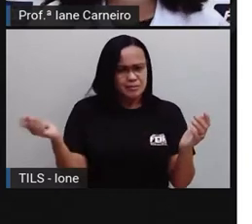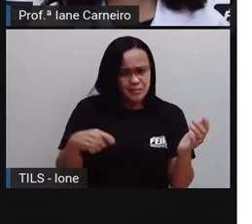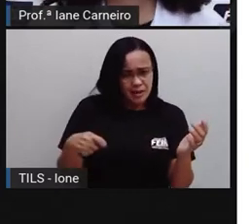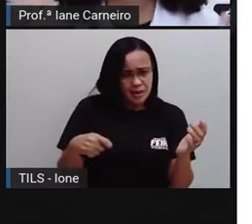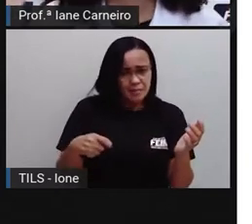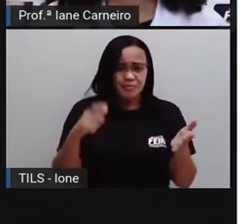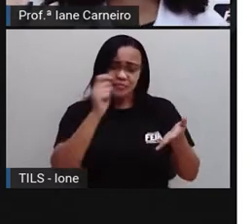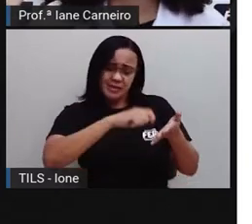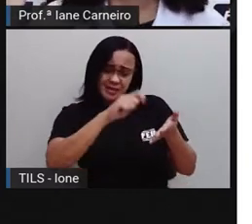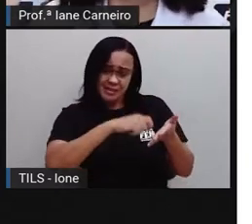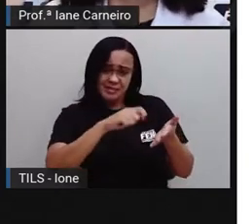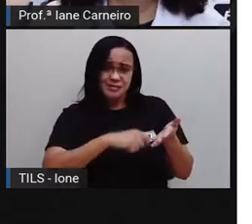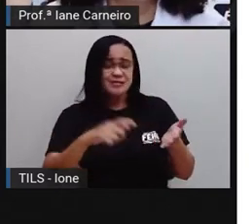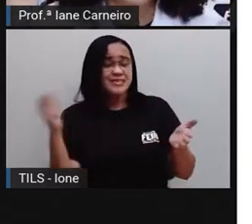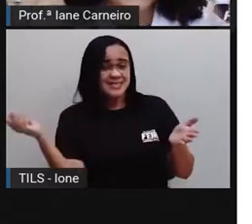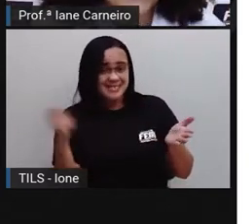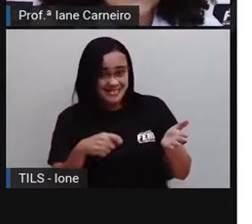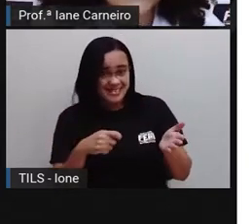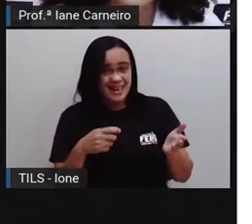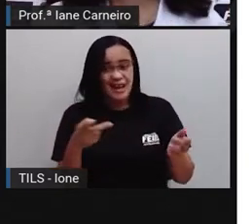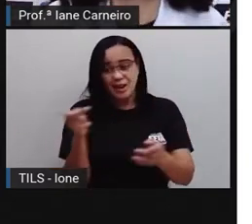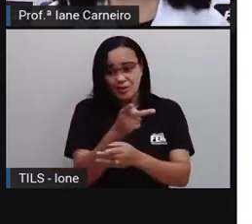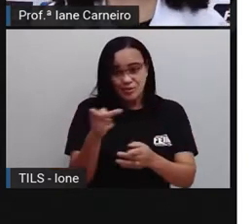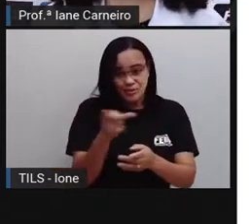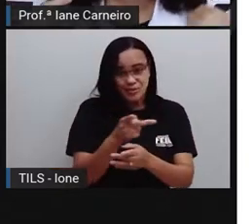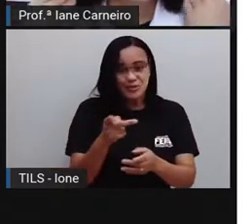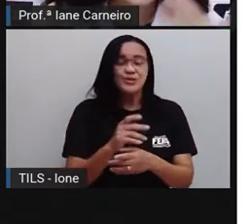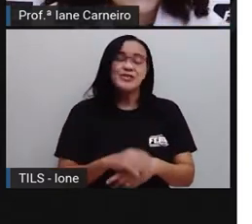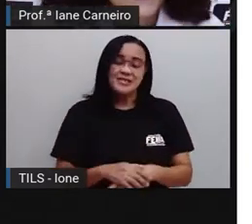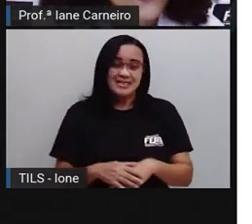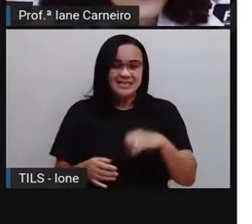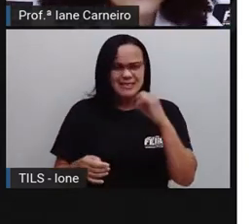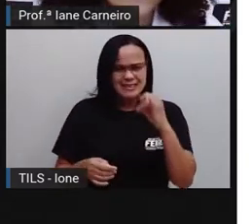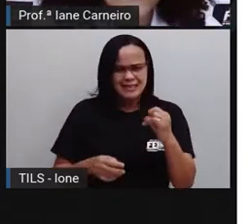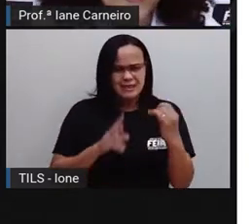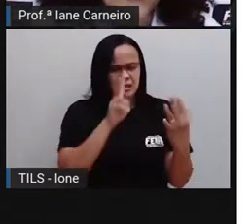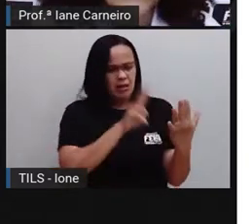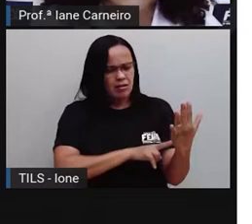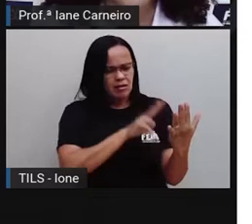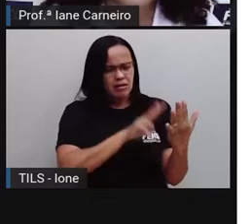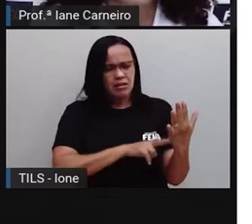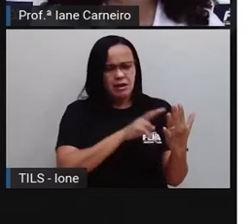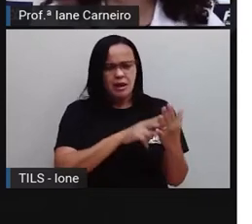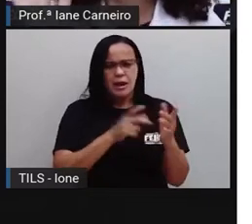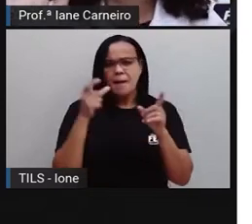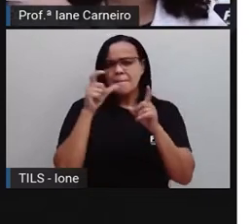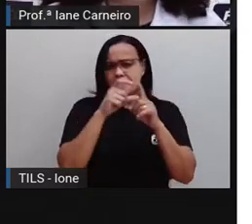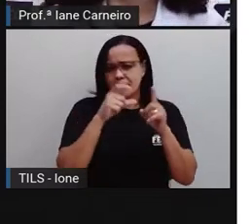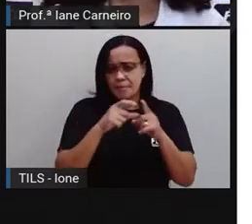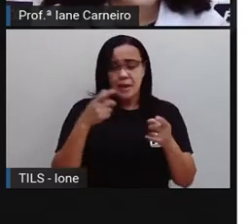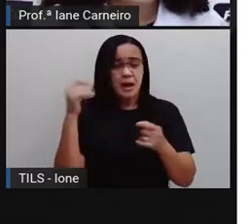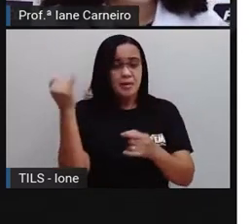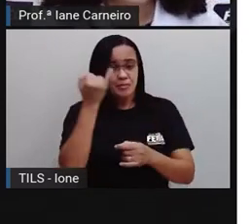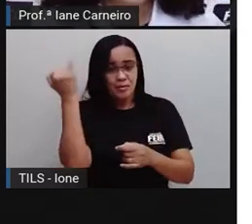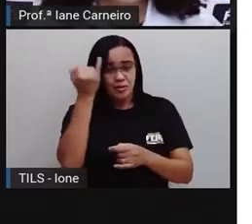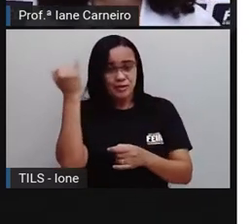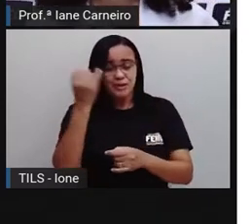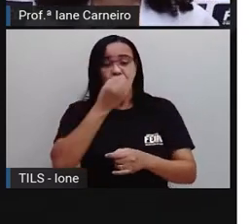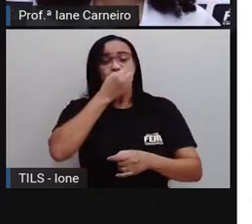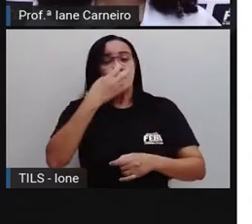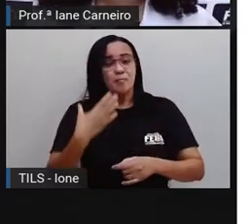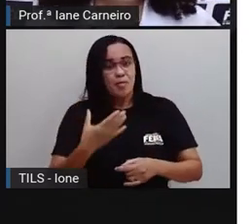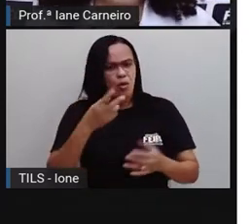escreve algo é importante que a gente revise a gente Releia o que escreveu Tá bom então aqui a próxima